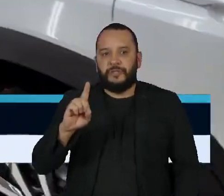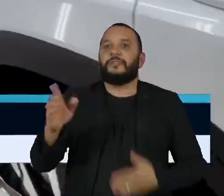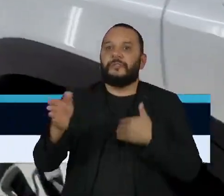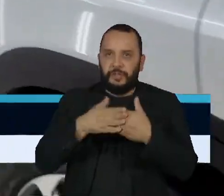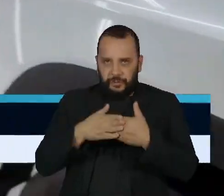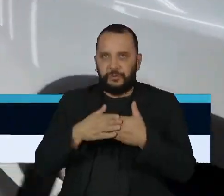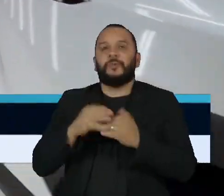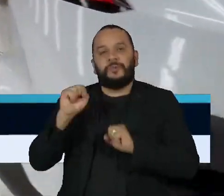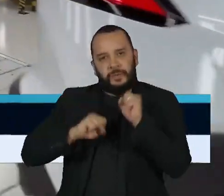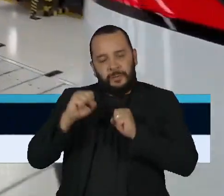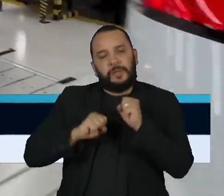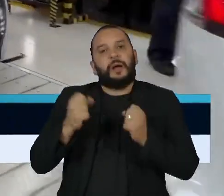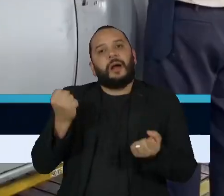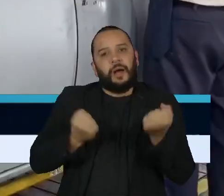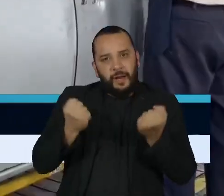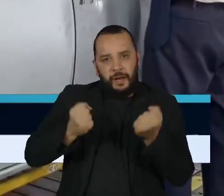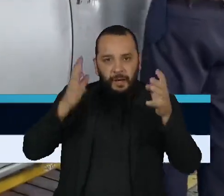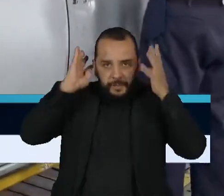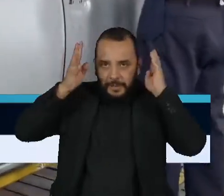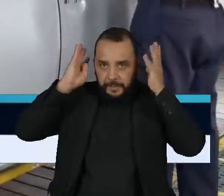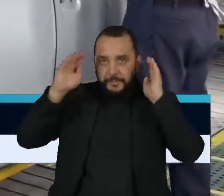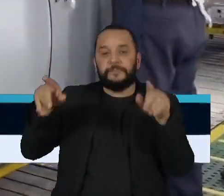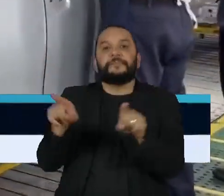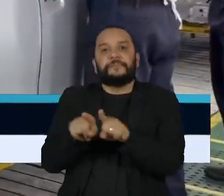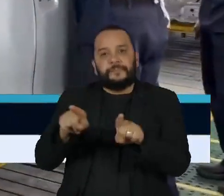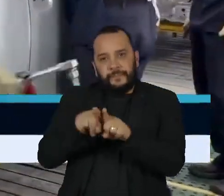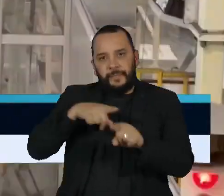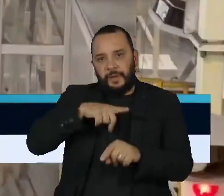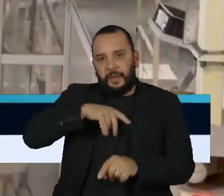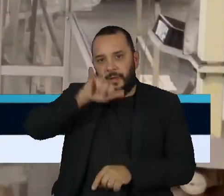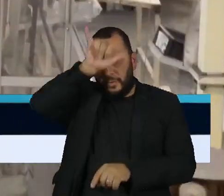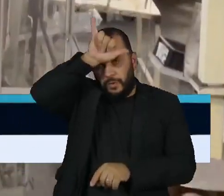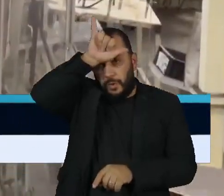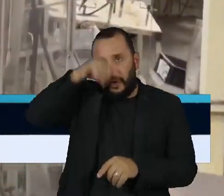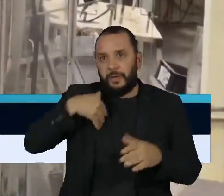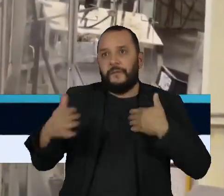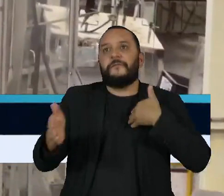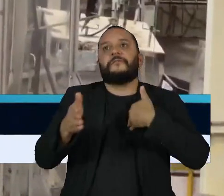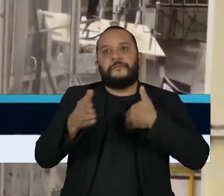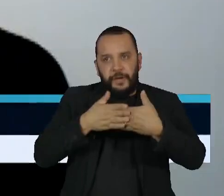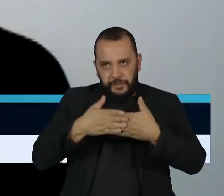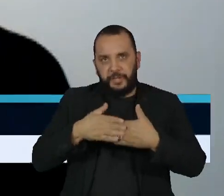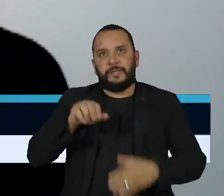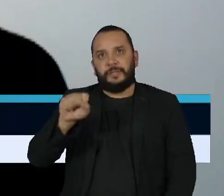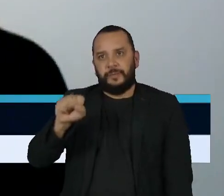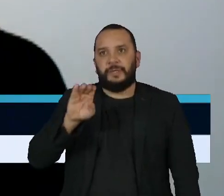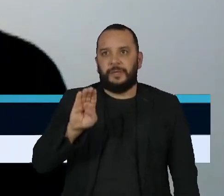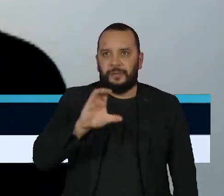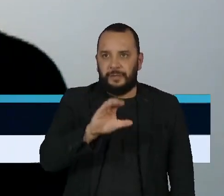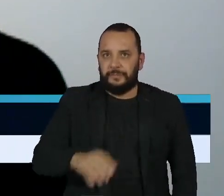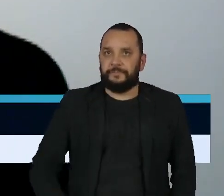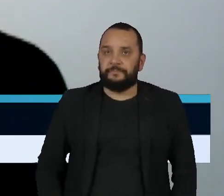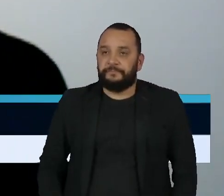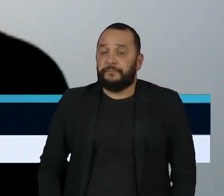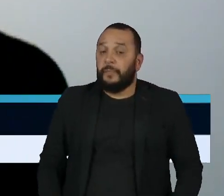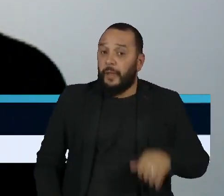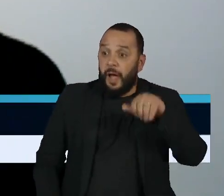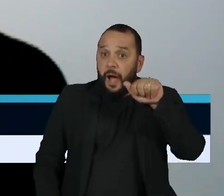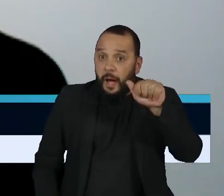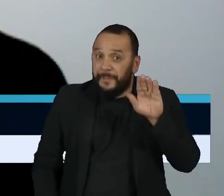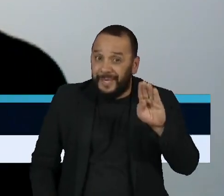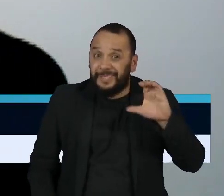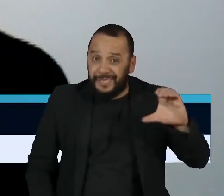caminhões este ano A Toyota deve encerrar as operações em São Bernardo do Campo está lutando